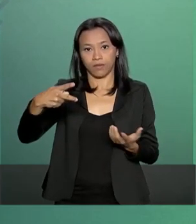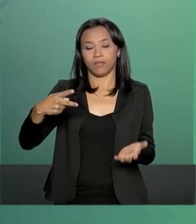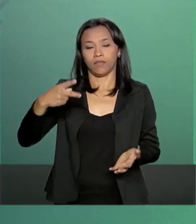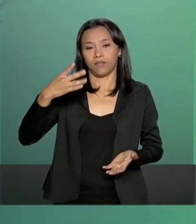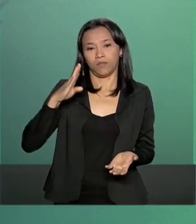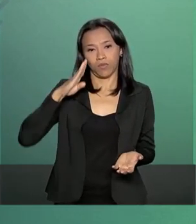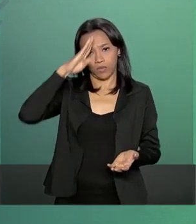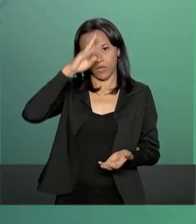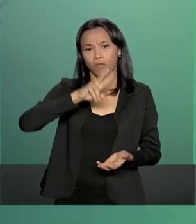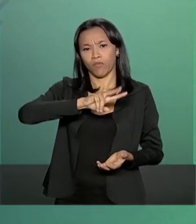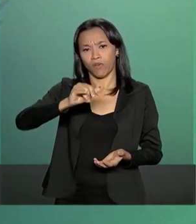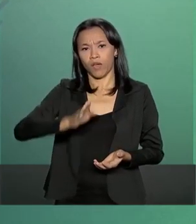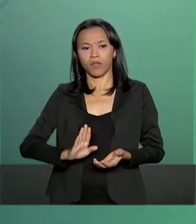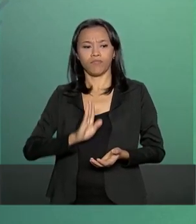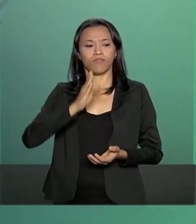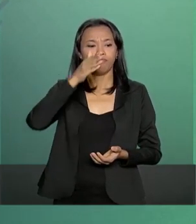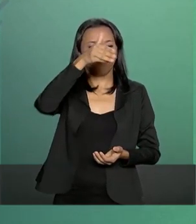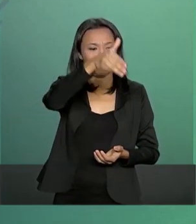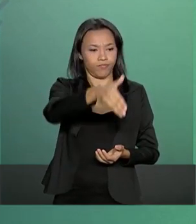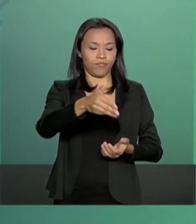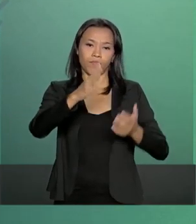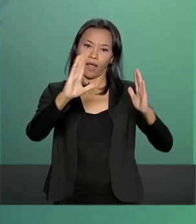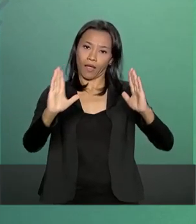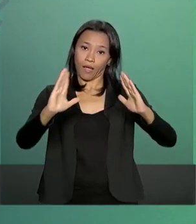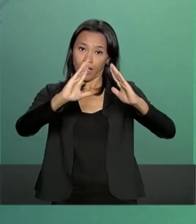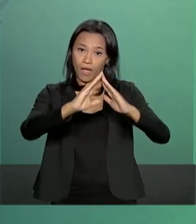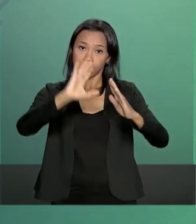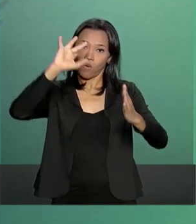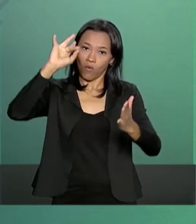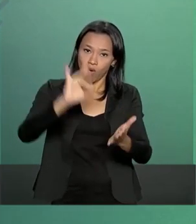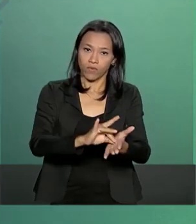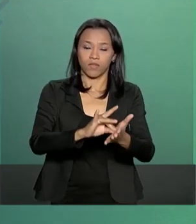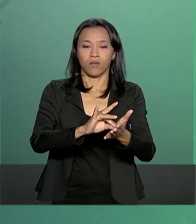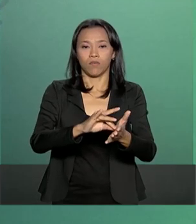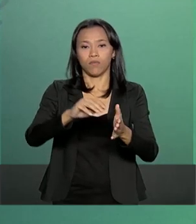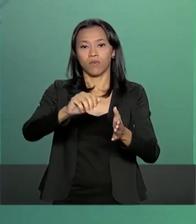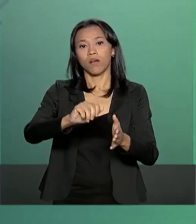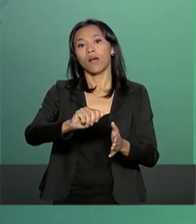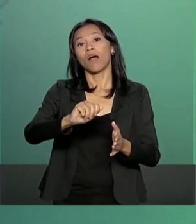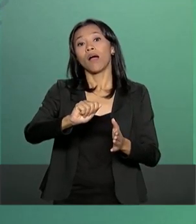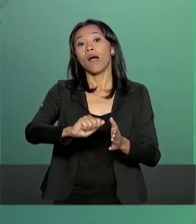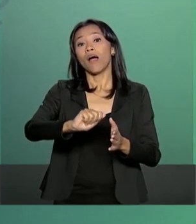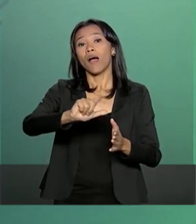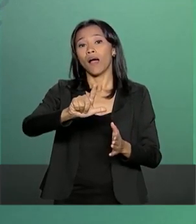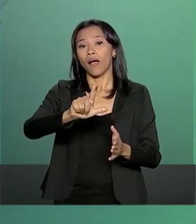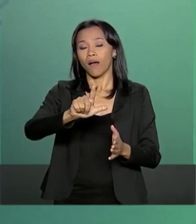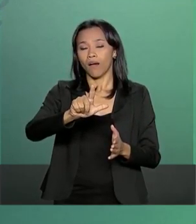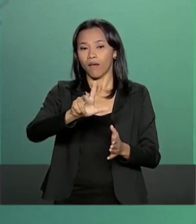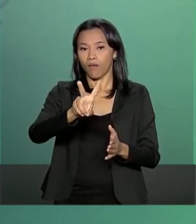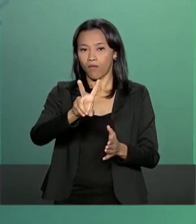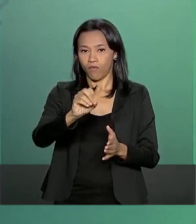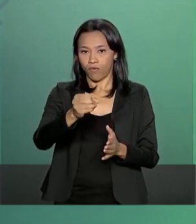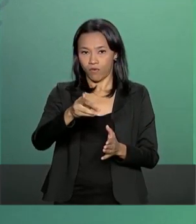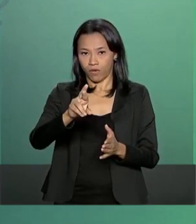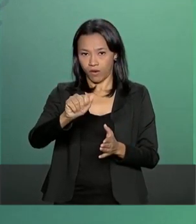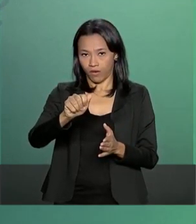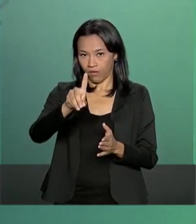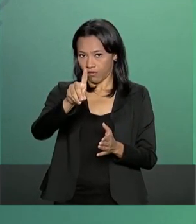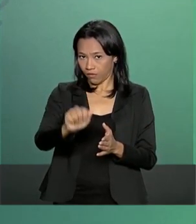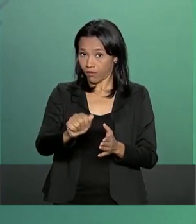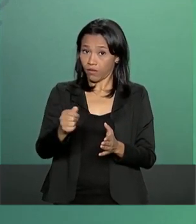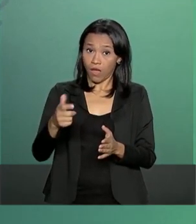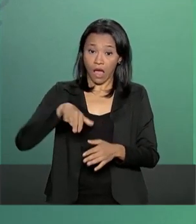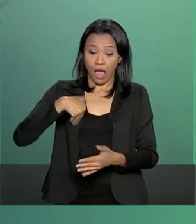da Alvorada, sua residência oficial. Até o momento, não há previsão de